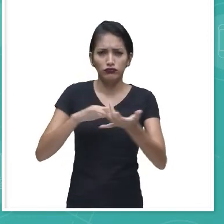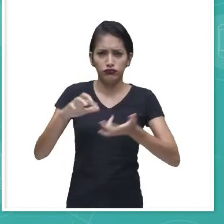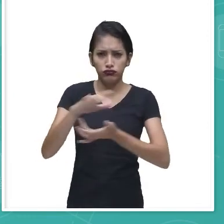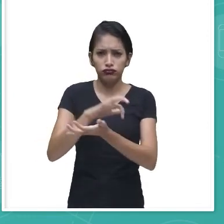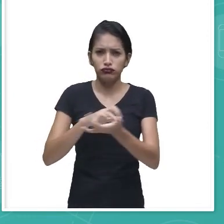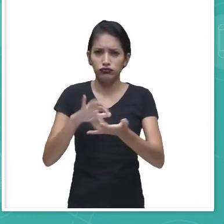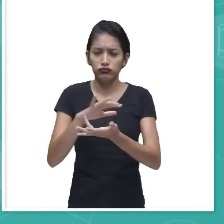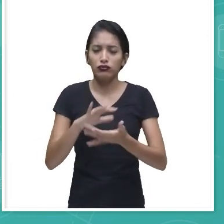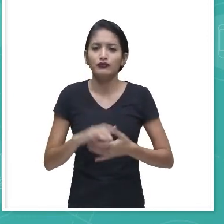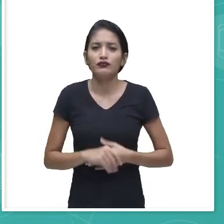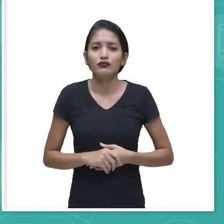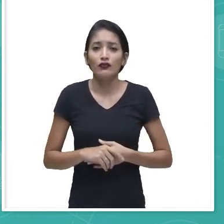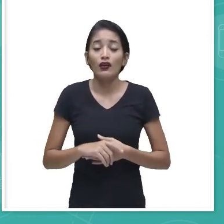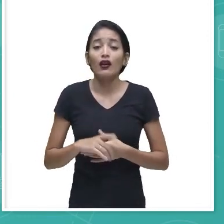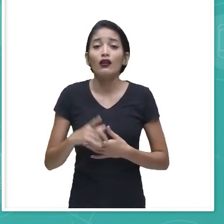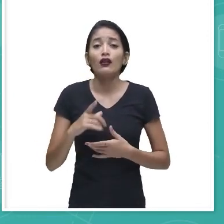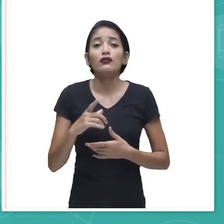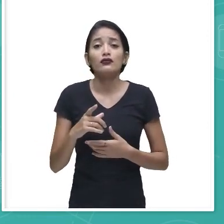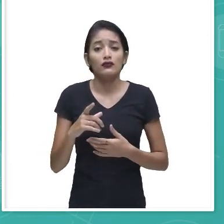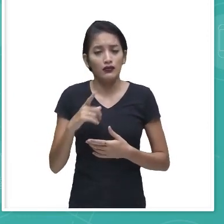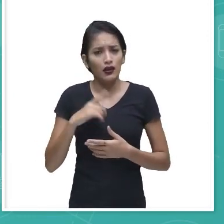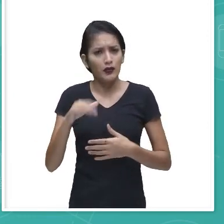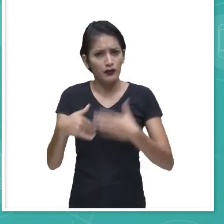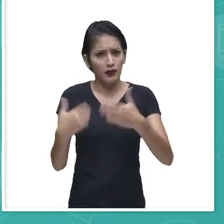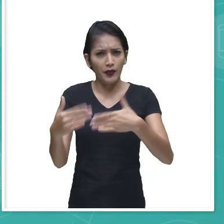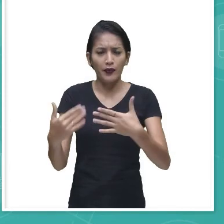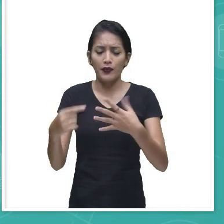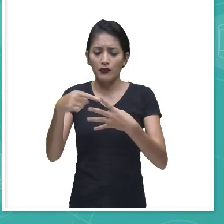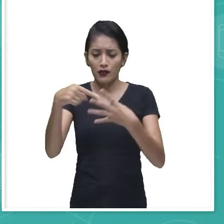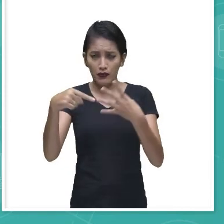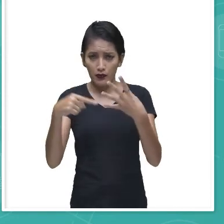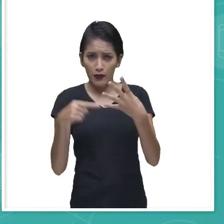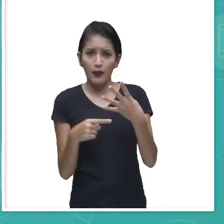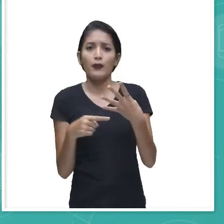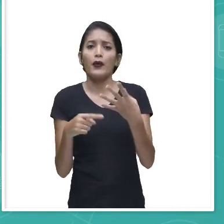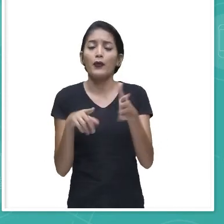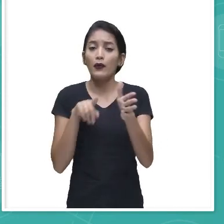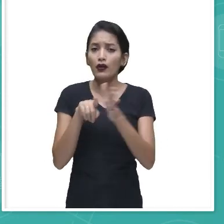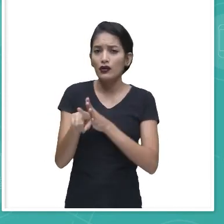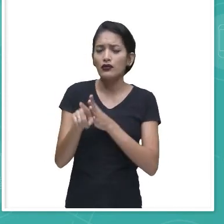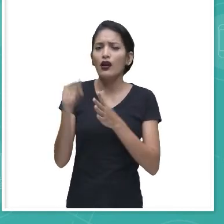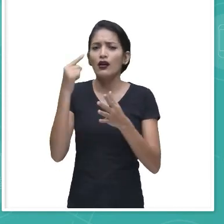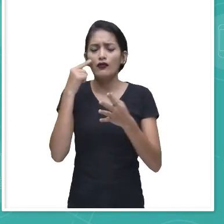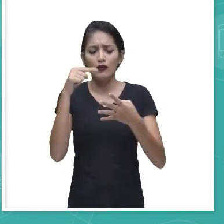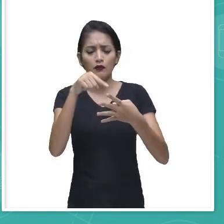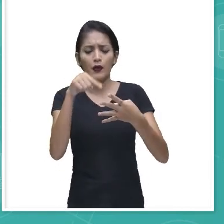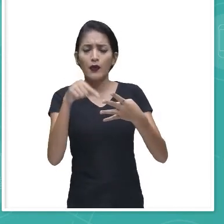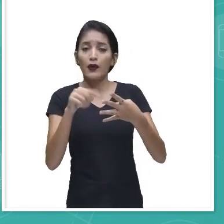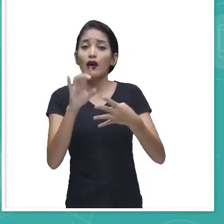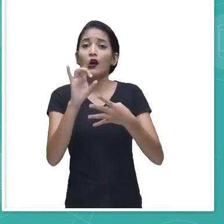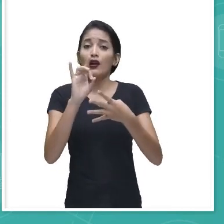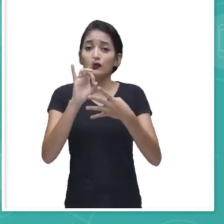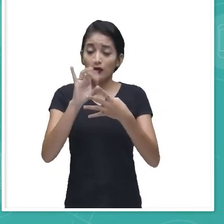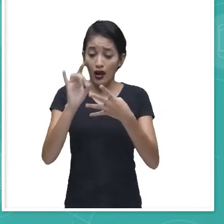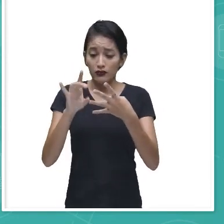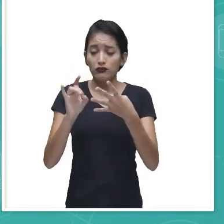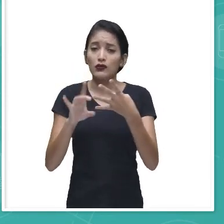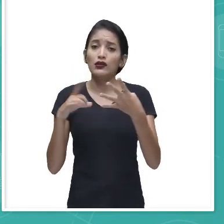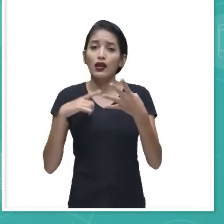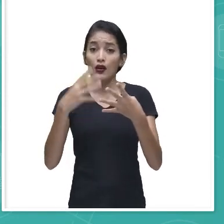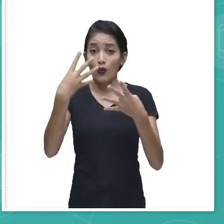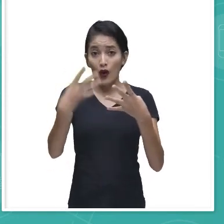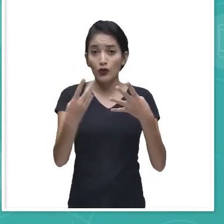Então, nós vamos ter quatro questões, tá? E aí vocês vão ver que essas questões, cada uma tem quatro alternativas, somente uma